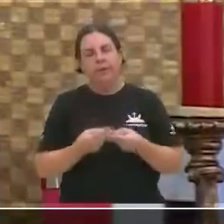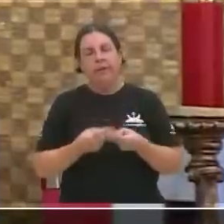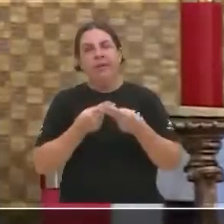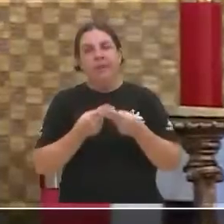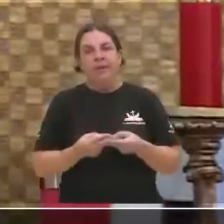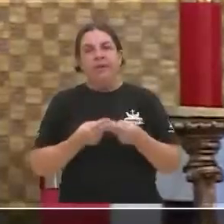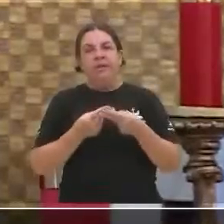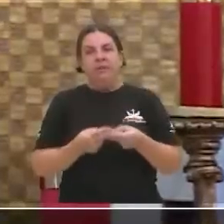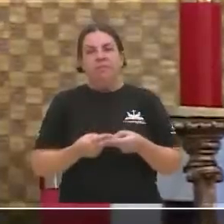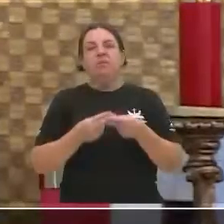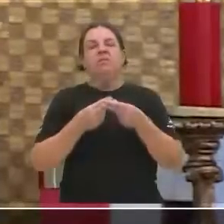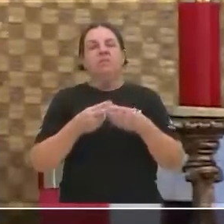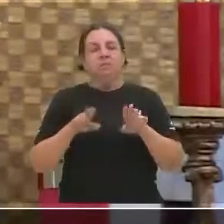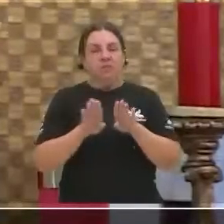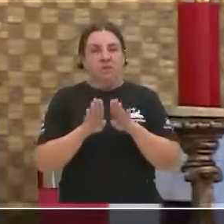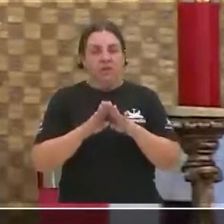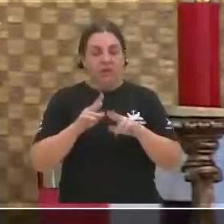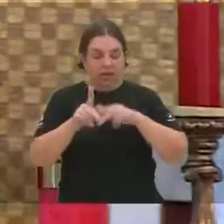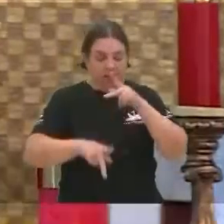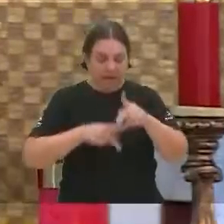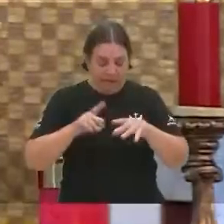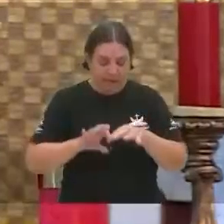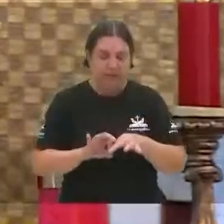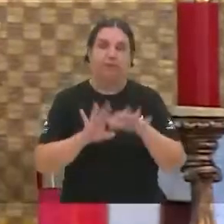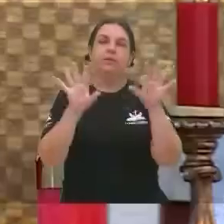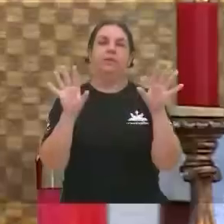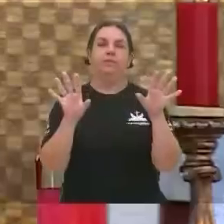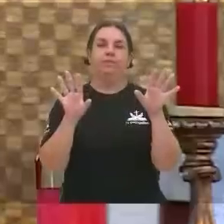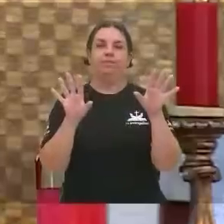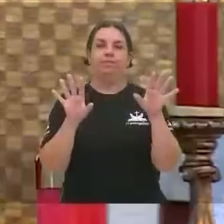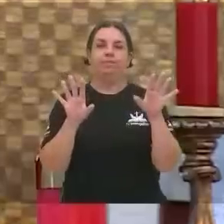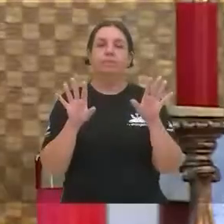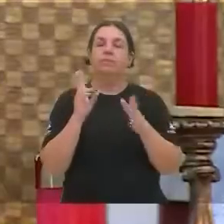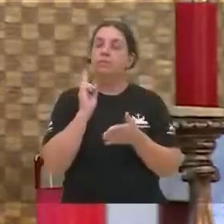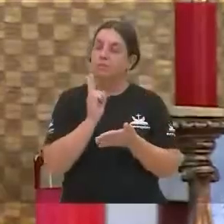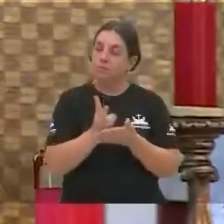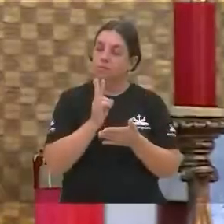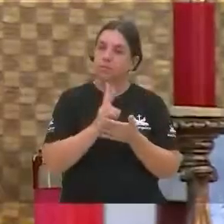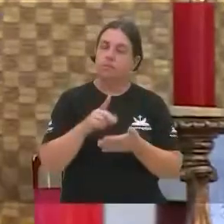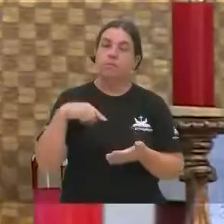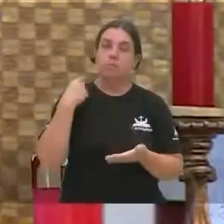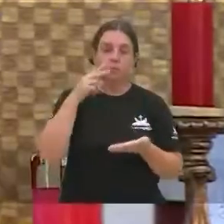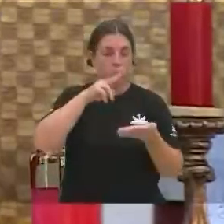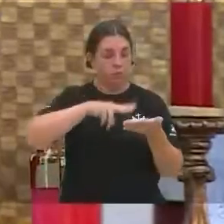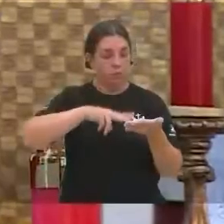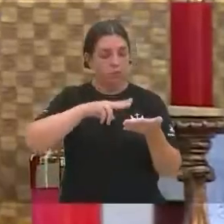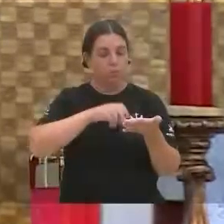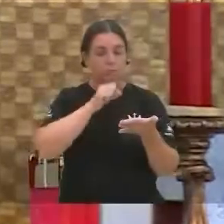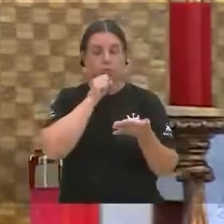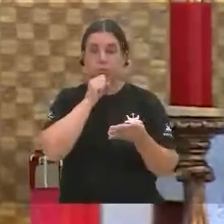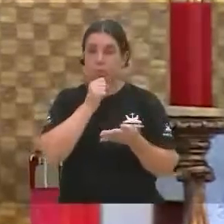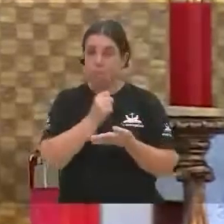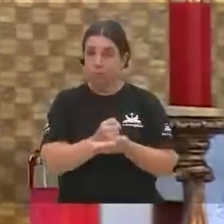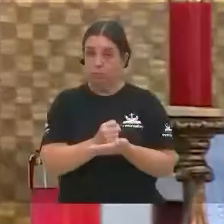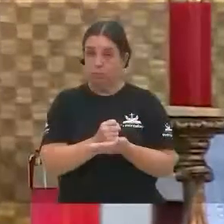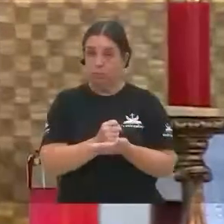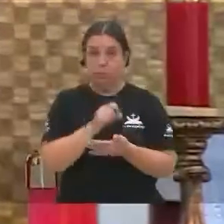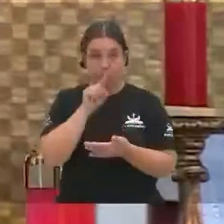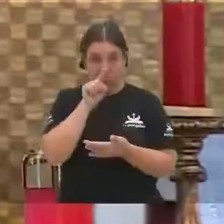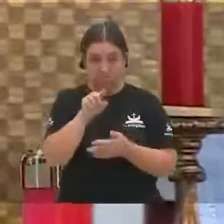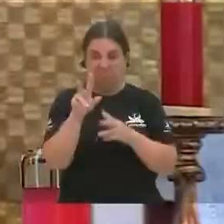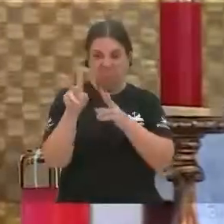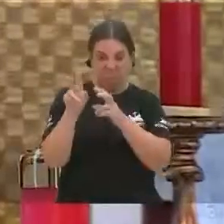e Libertador com seu povo Cada vez que a gente leu o antigo testamento se você